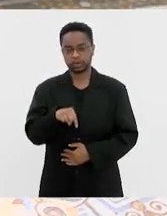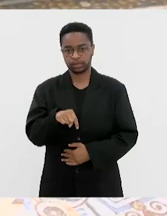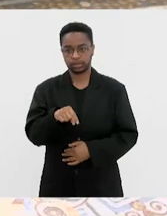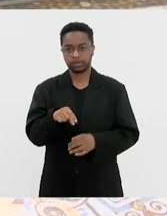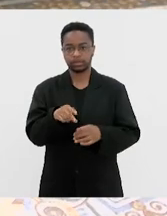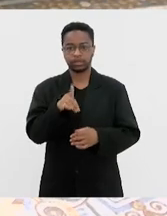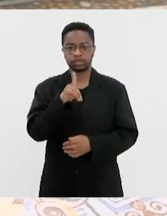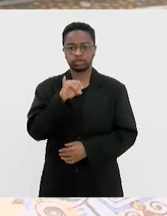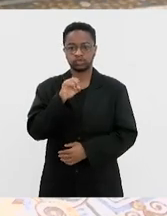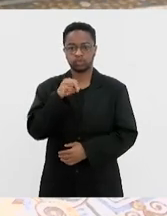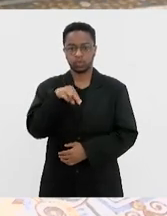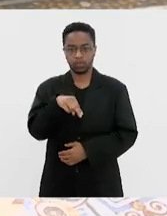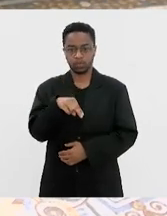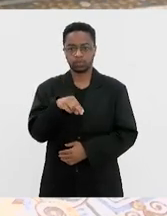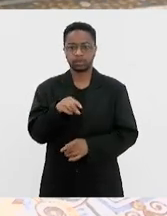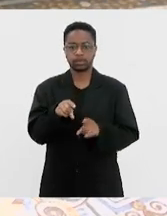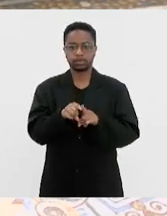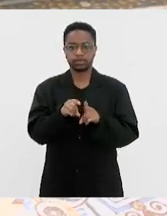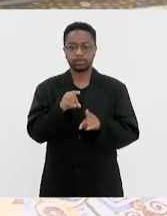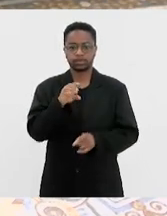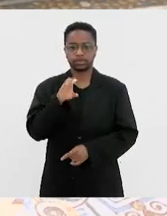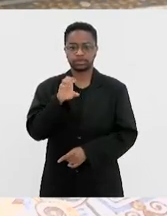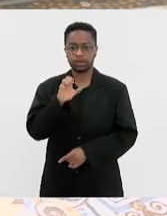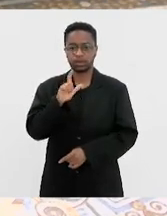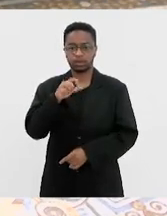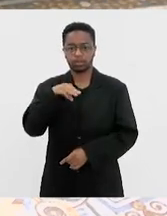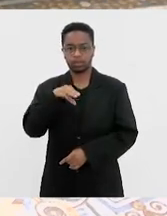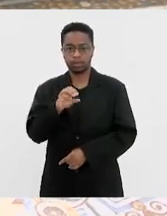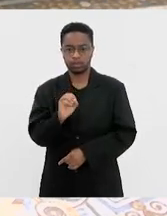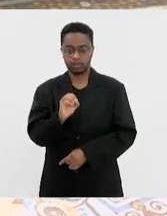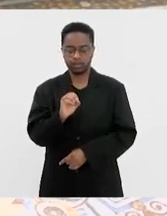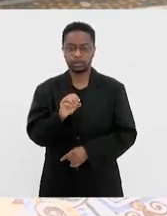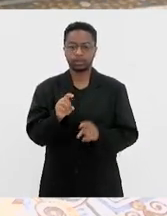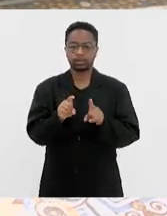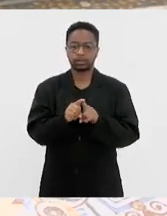Gion, Marcelo Radar, nosso